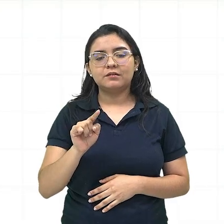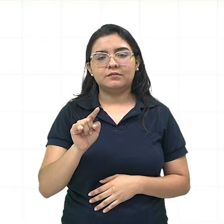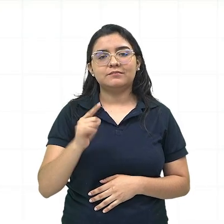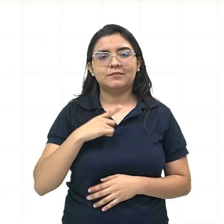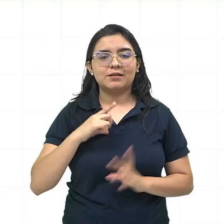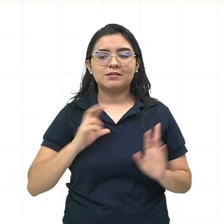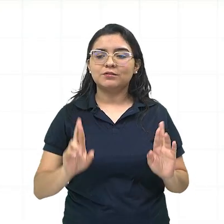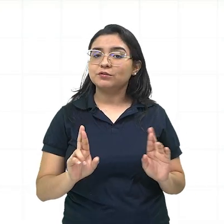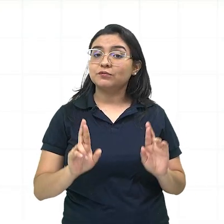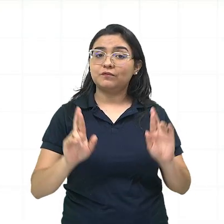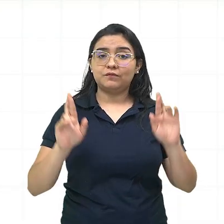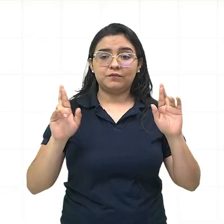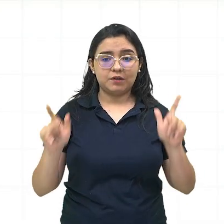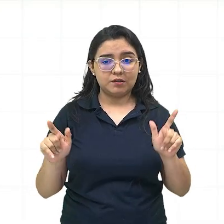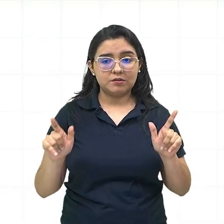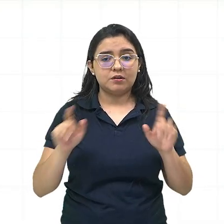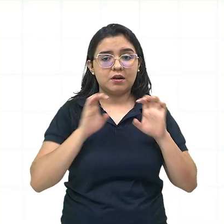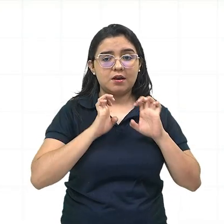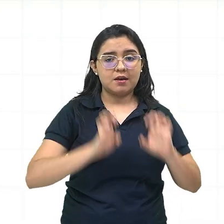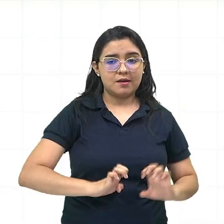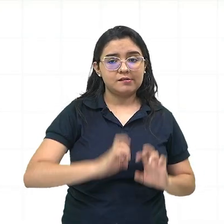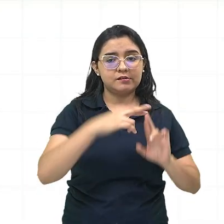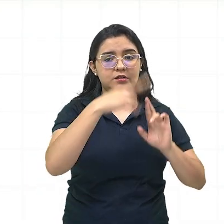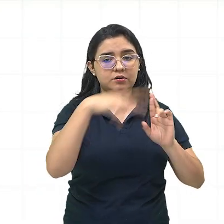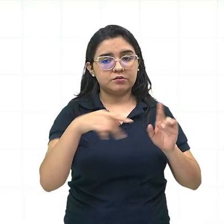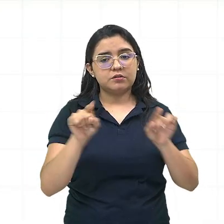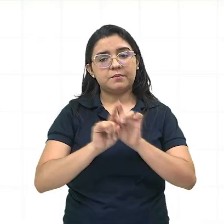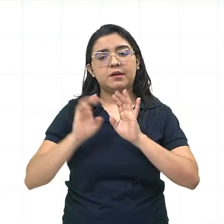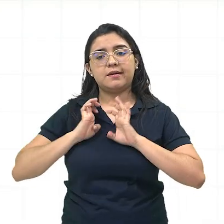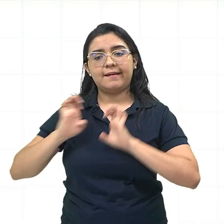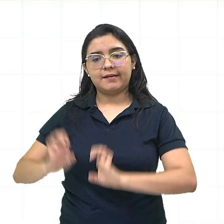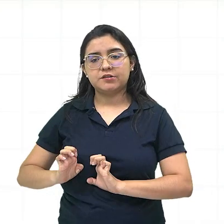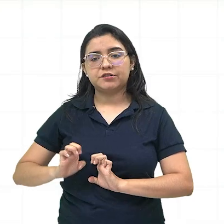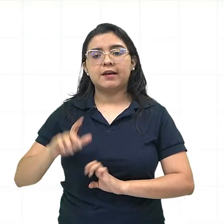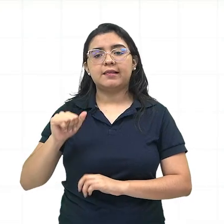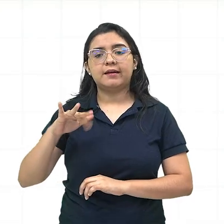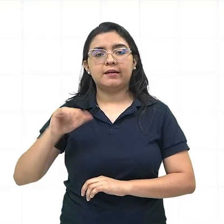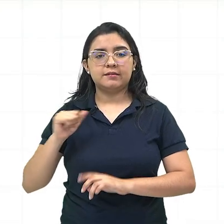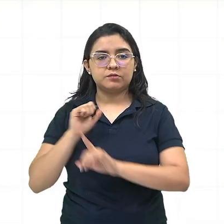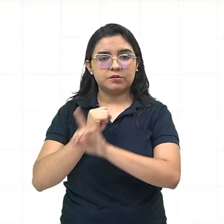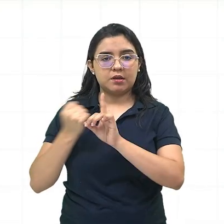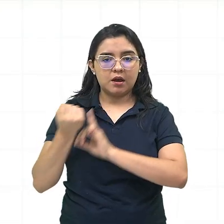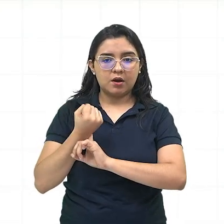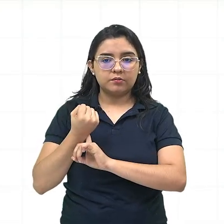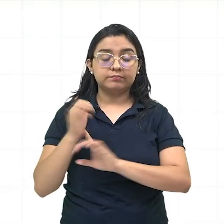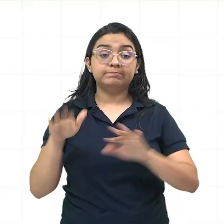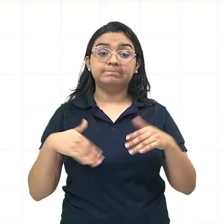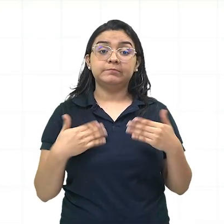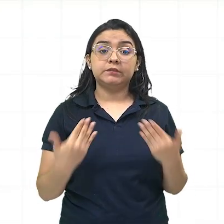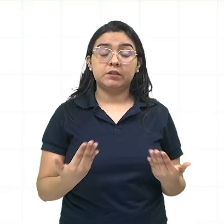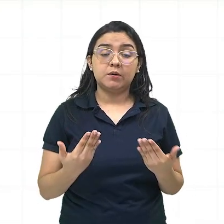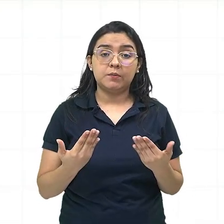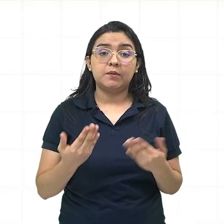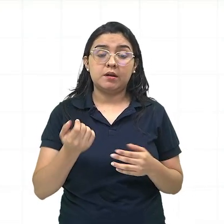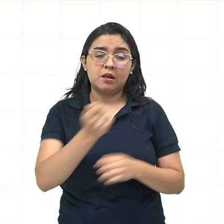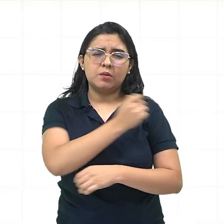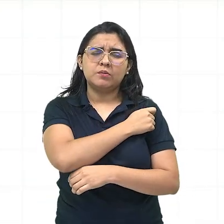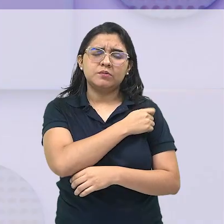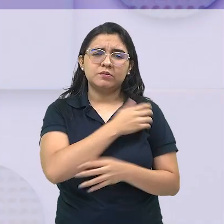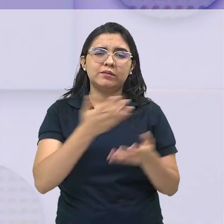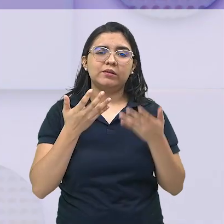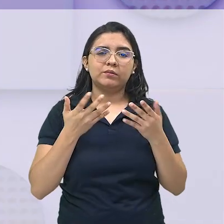essa diferenciação entre ética religiosa e ética laica. E aqui, meus caros alunos, eu